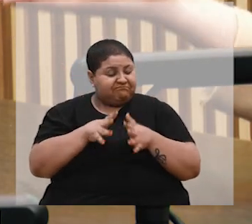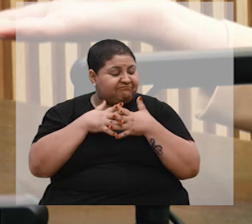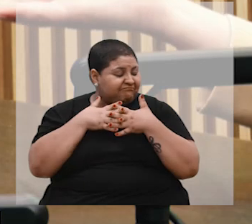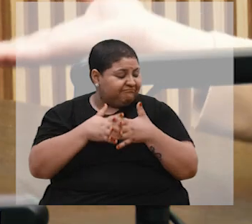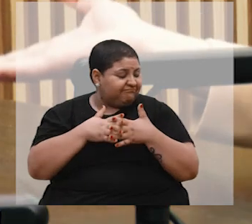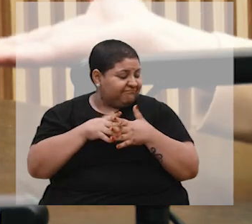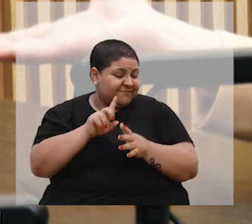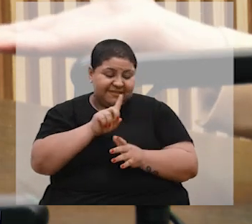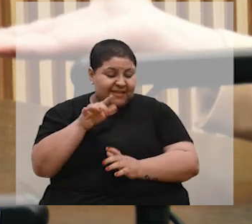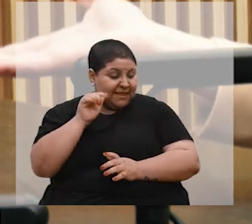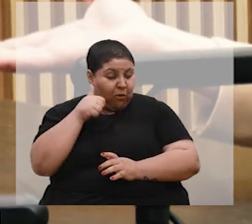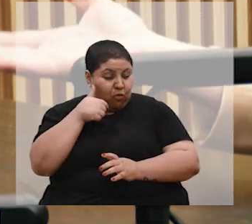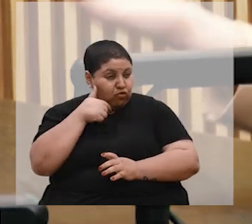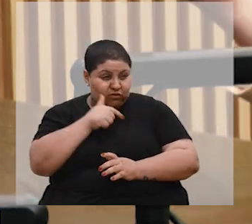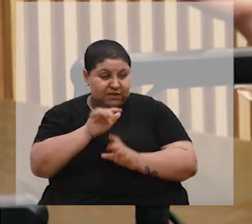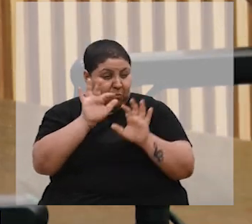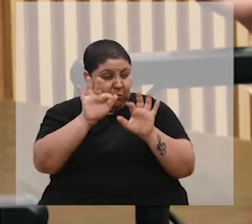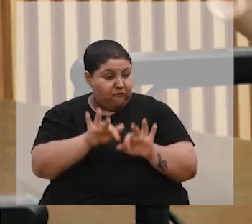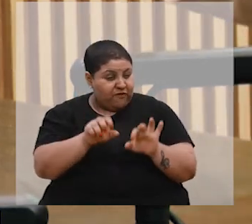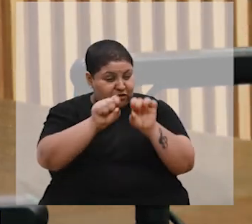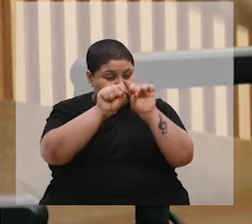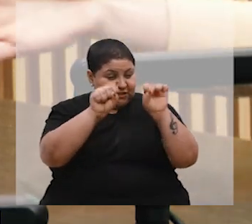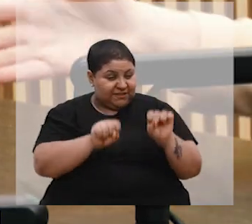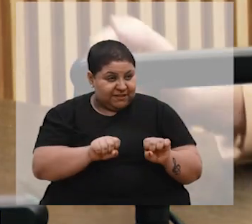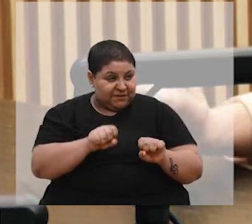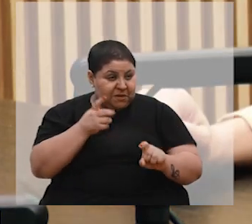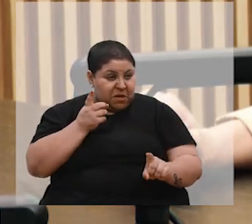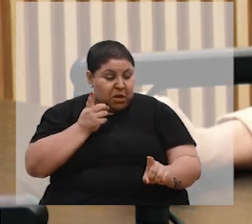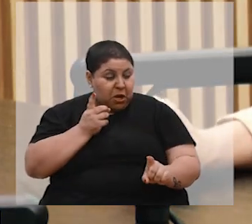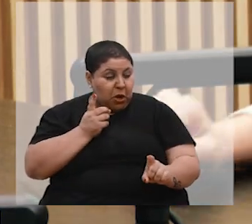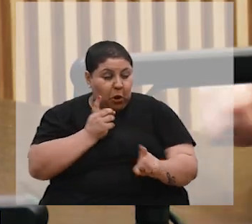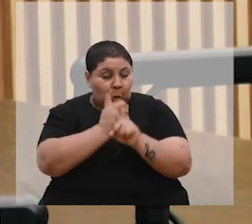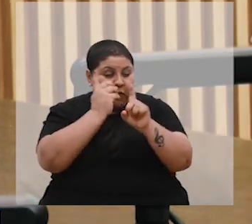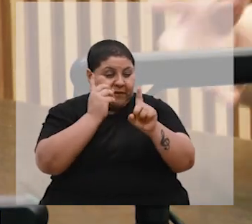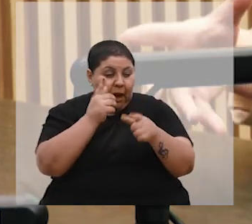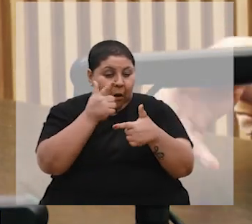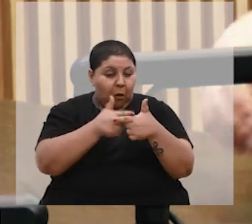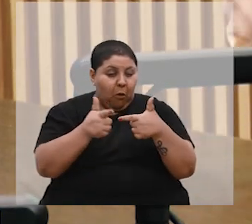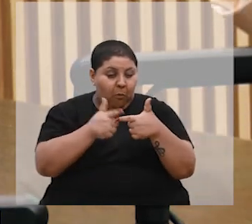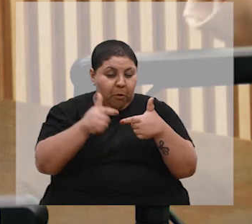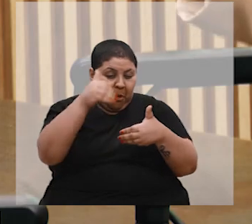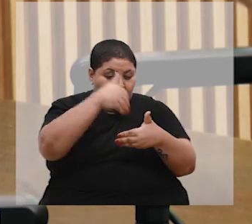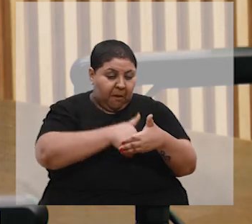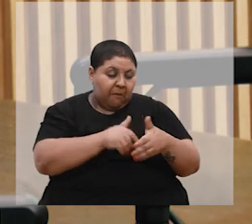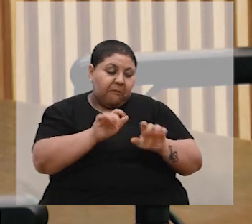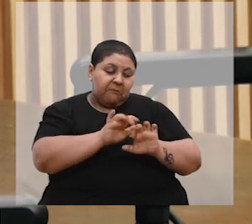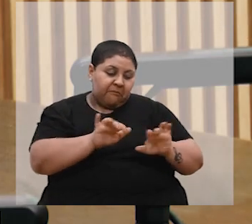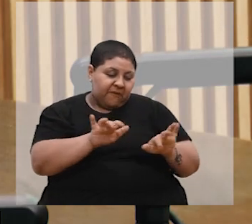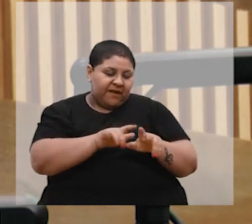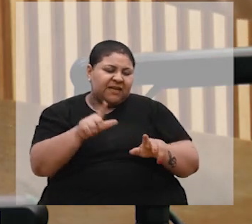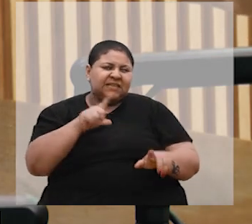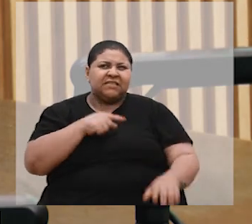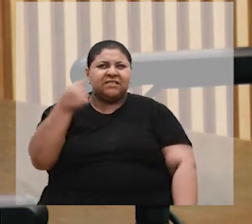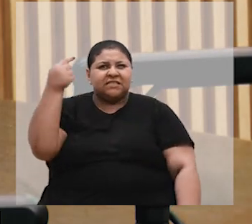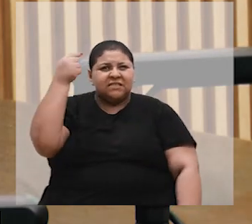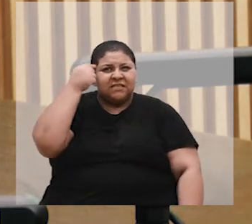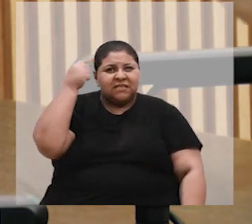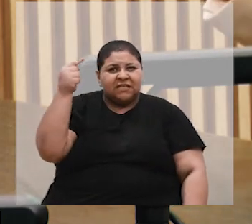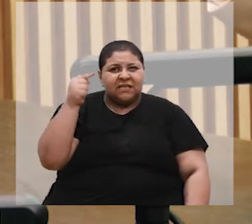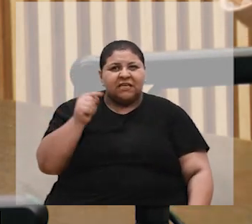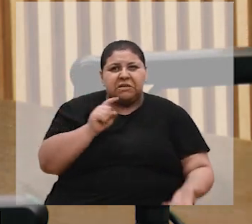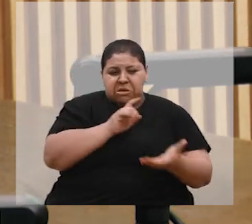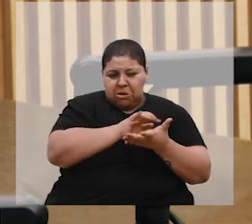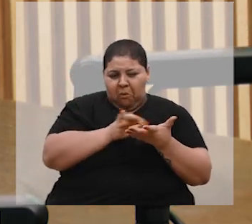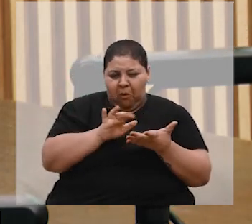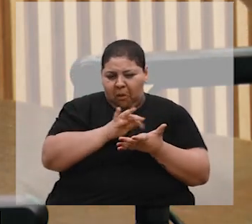não conseguimos corromper, não conseguimos encontrar o furo dessa urna eletrônica. Tentamos, enfim, ele tinha uma ideia lá de colocar ela online em